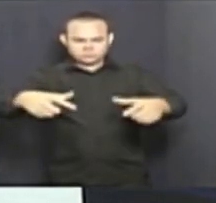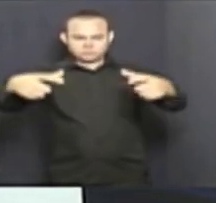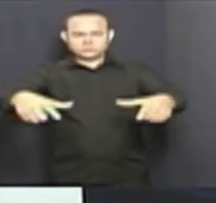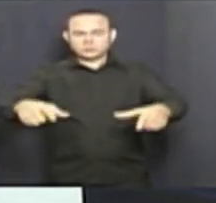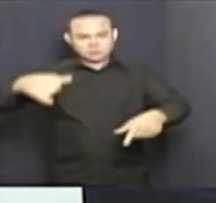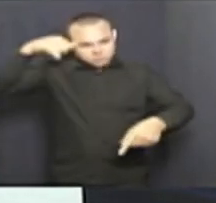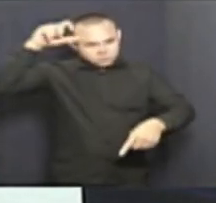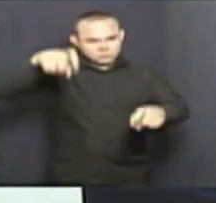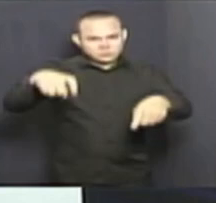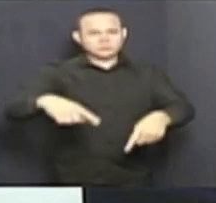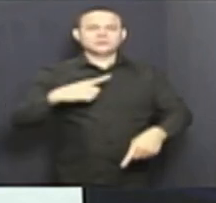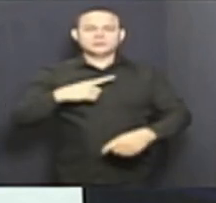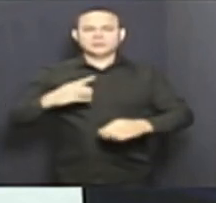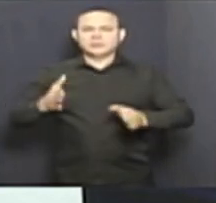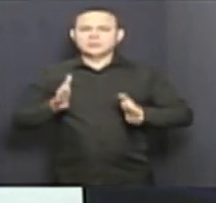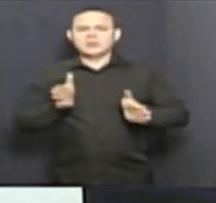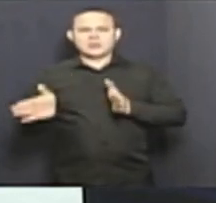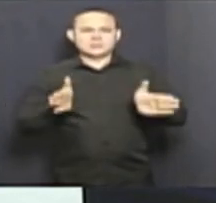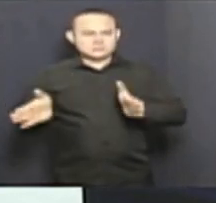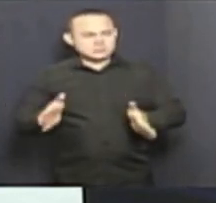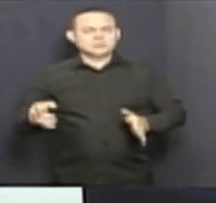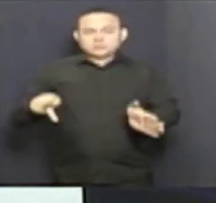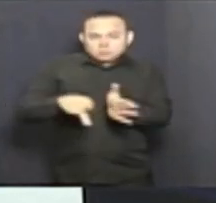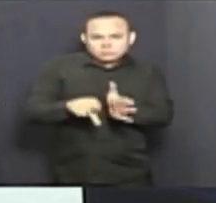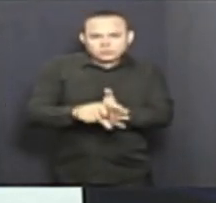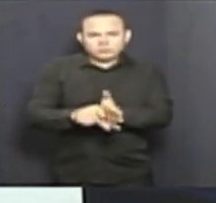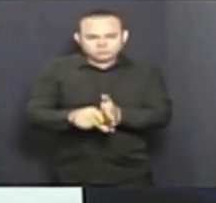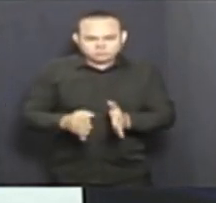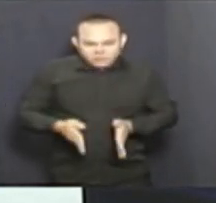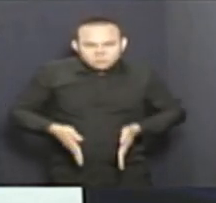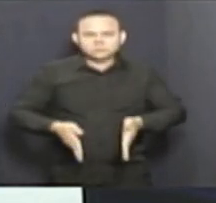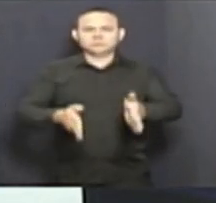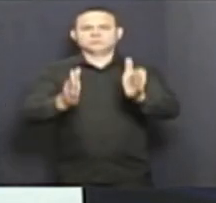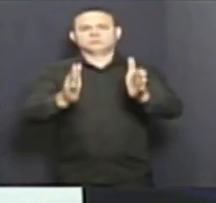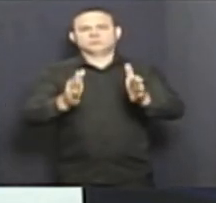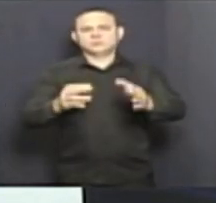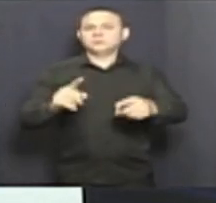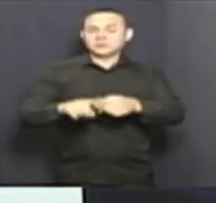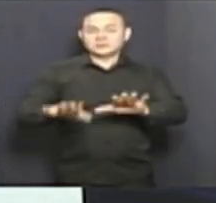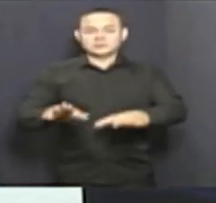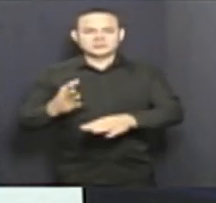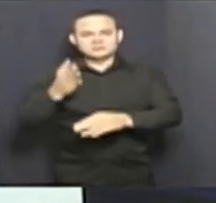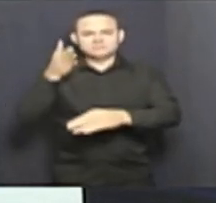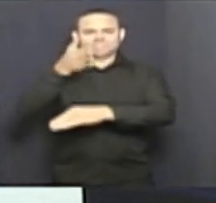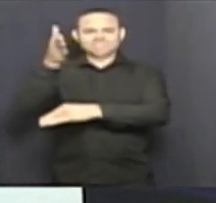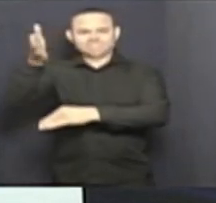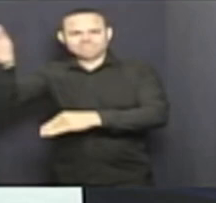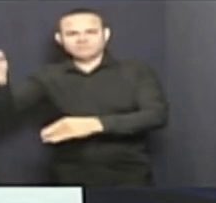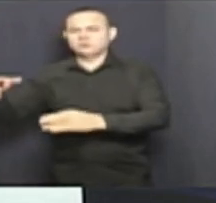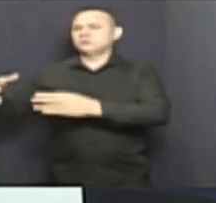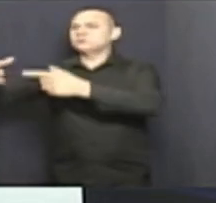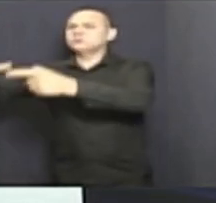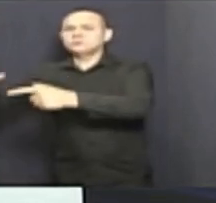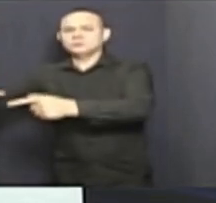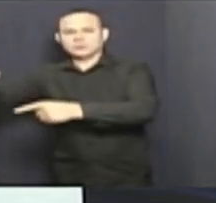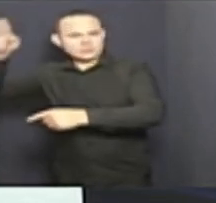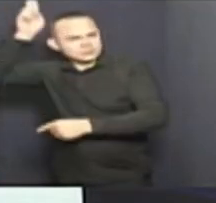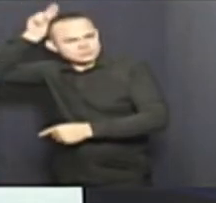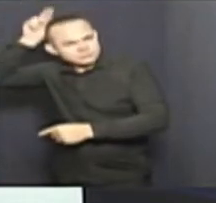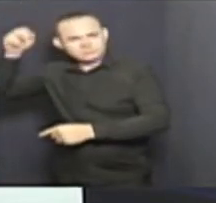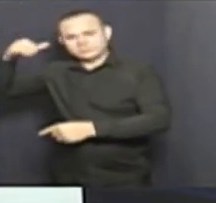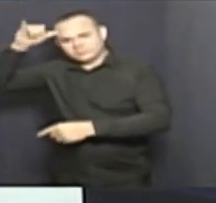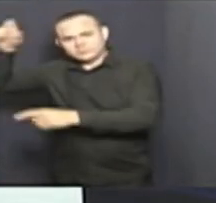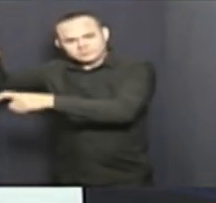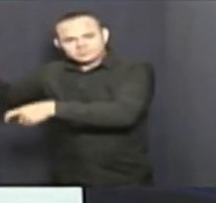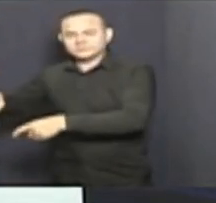a estradas muitas vezes a gente visita muito os assentamentos aldeias indígenas nós percebemos que o pequeno produtor tem dificuldade de